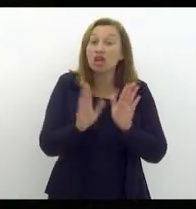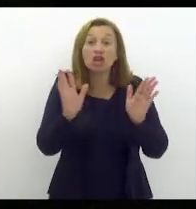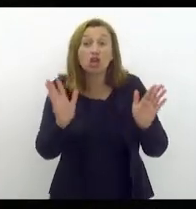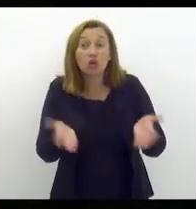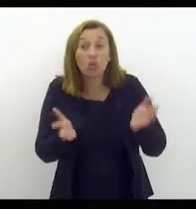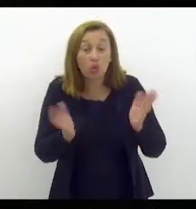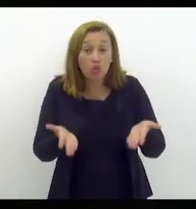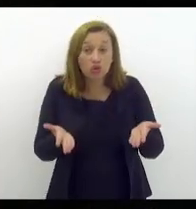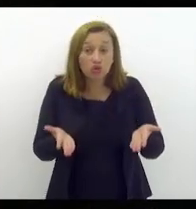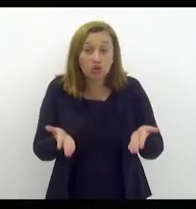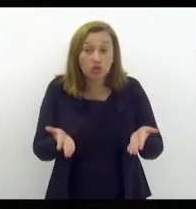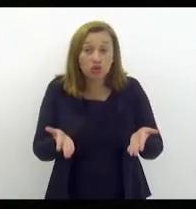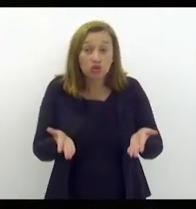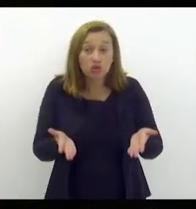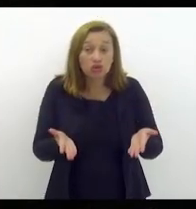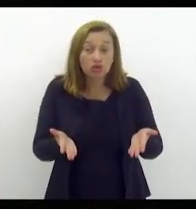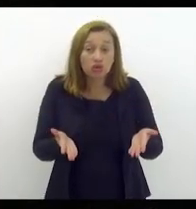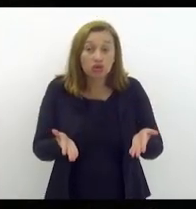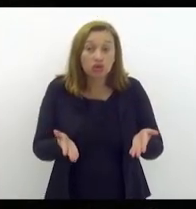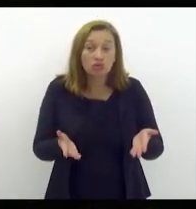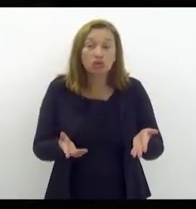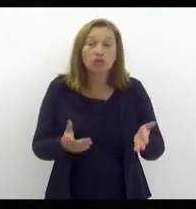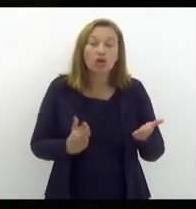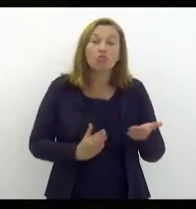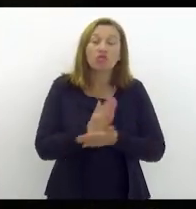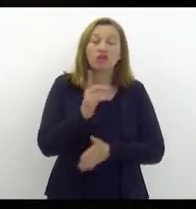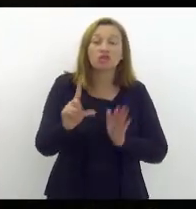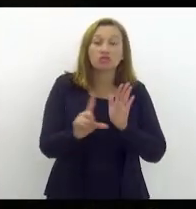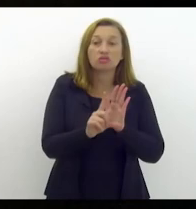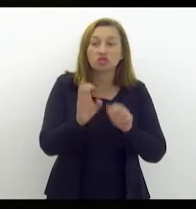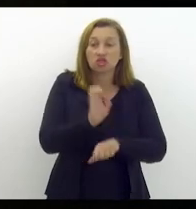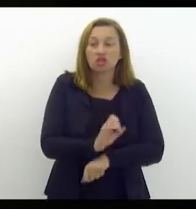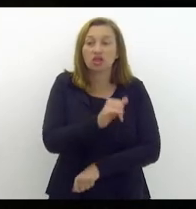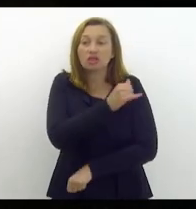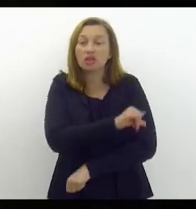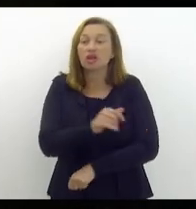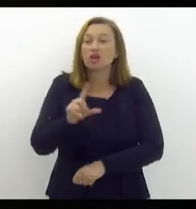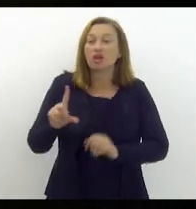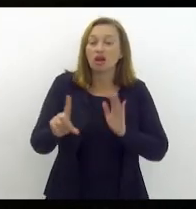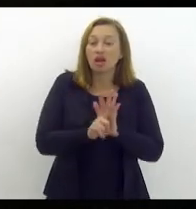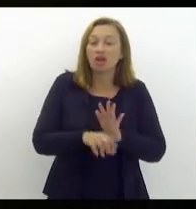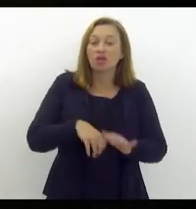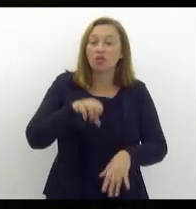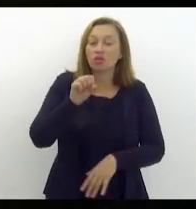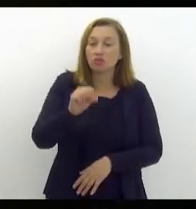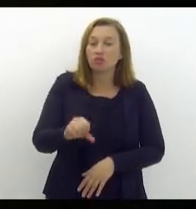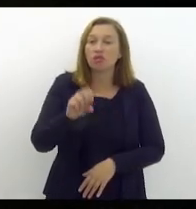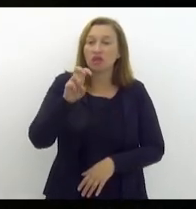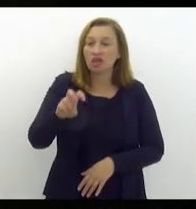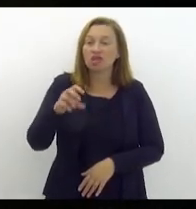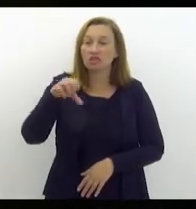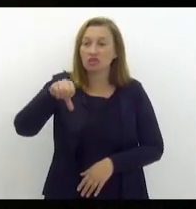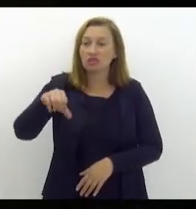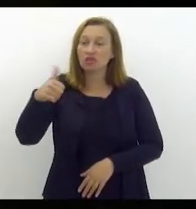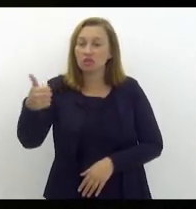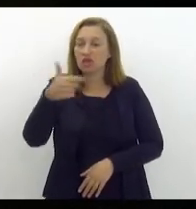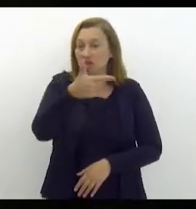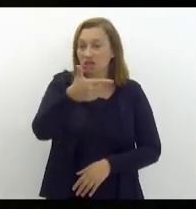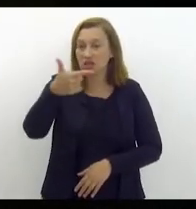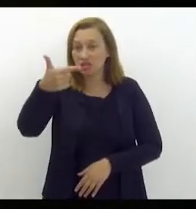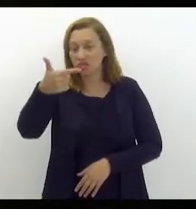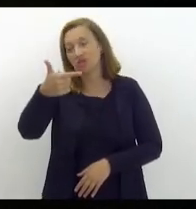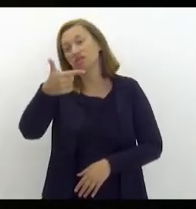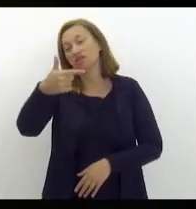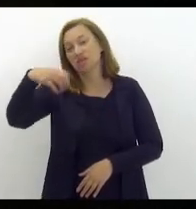hoje está em vigência no Estado do Rio de Janeiro. É a Lei 8.591 de 2019, de